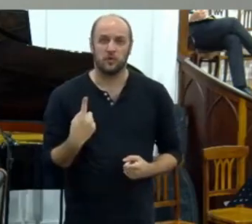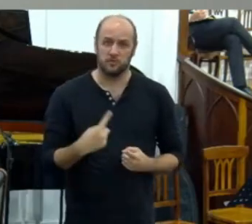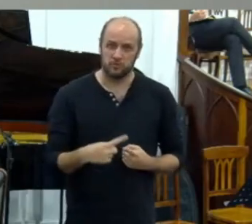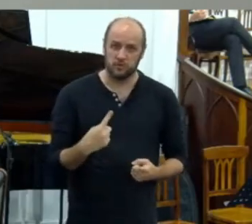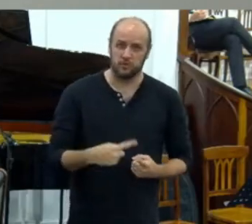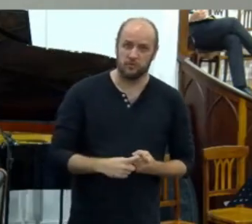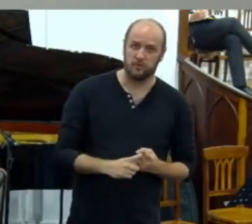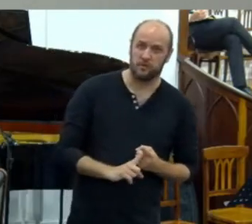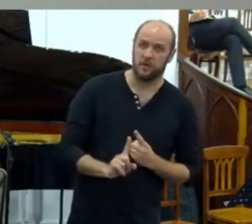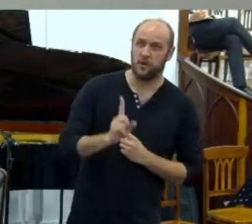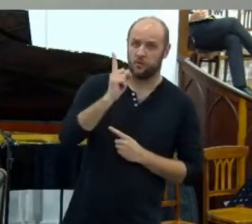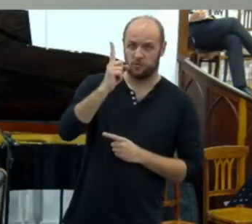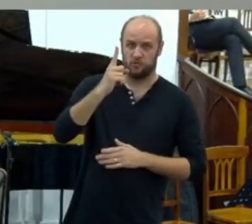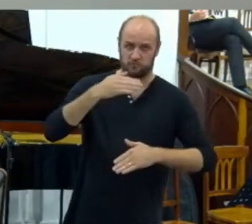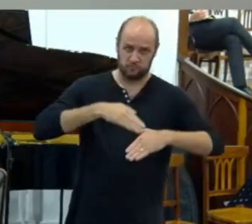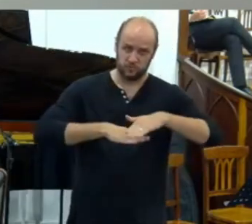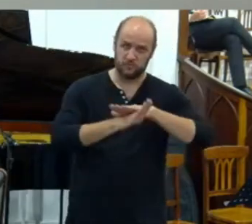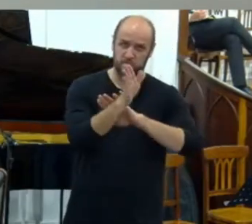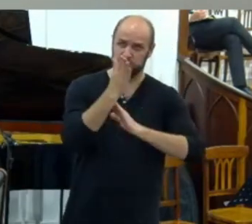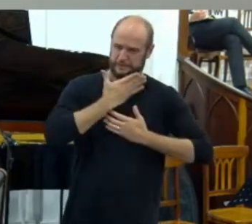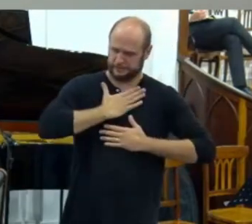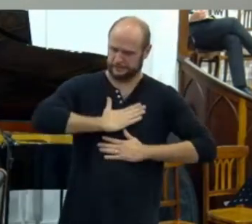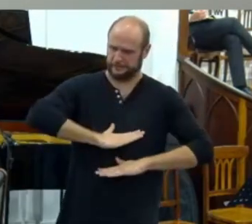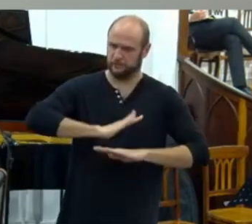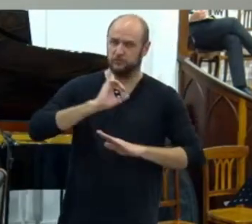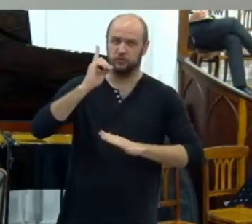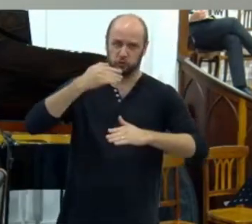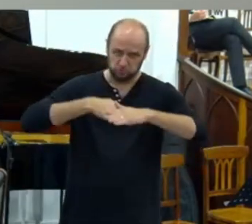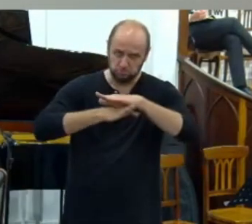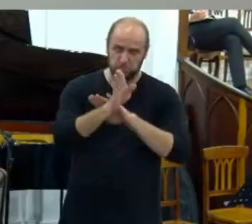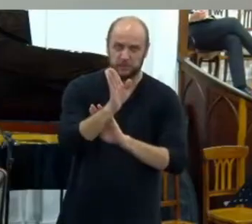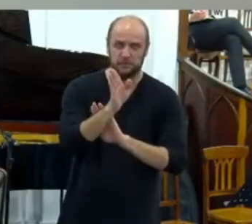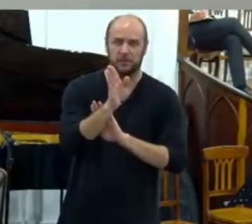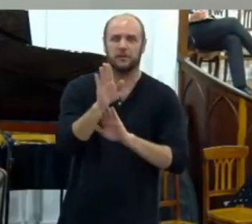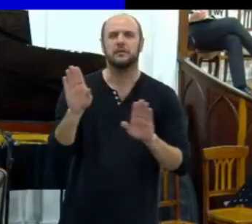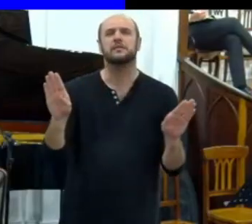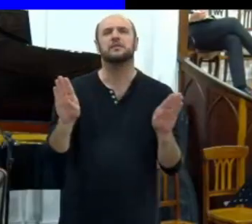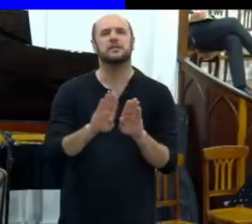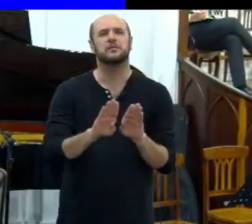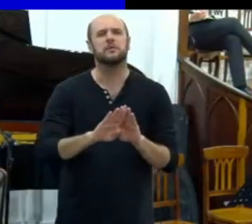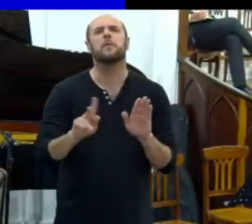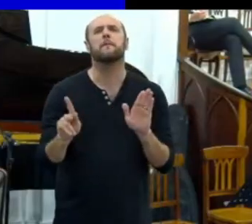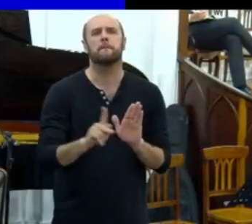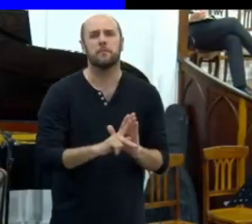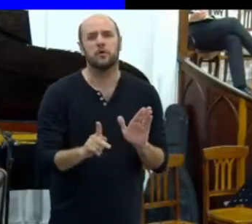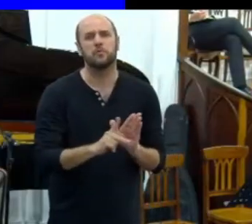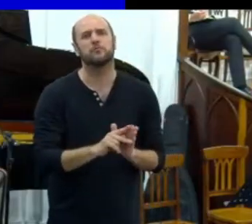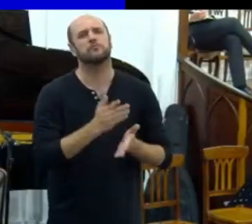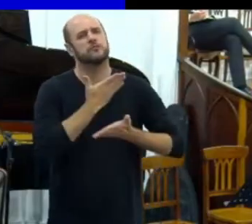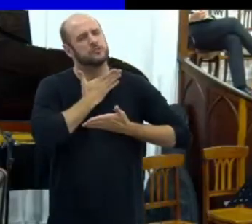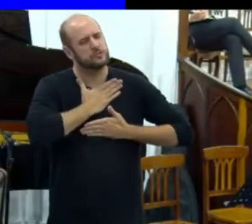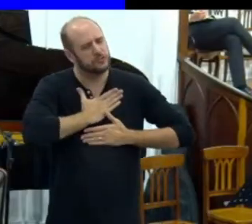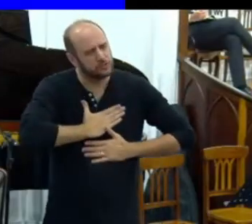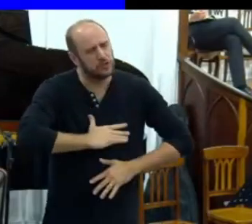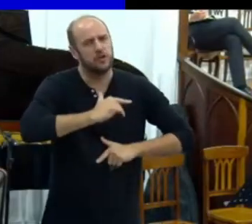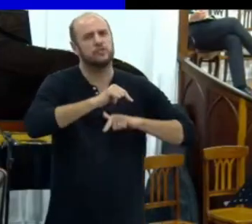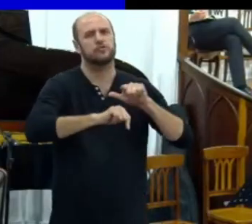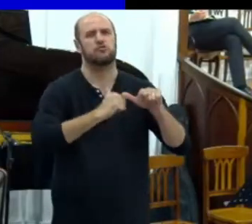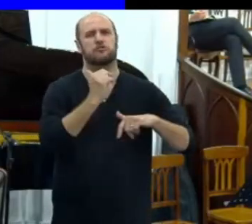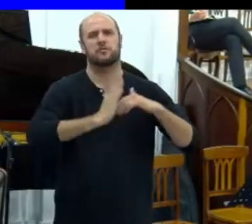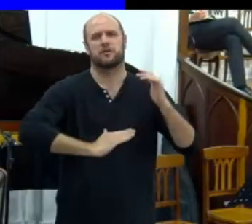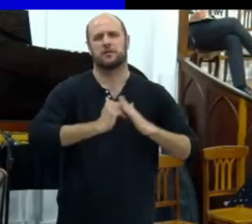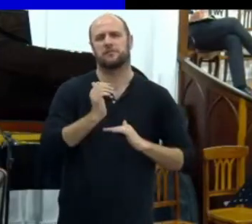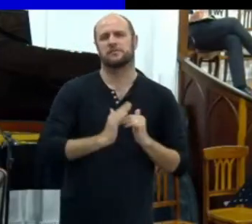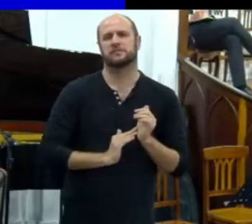que entrou no descanso de Deus, também ele mesmo descansou de suas obras,